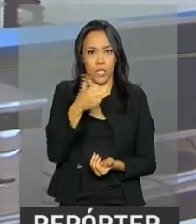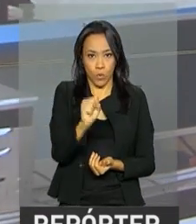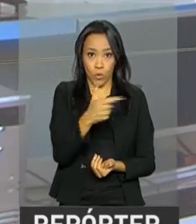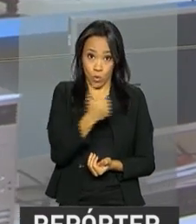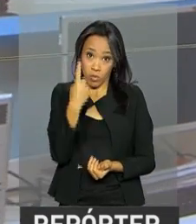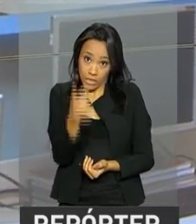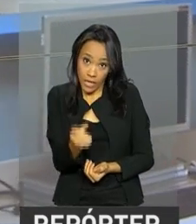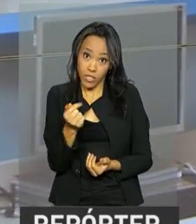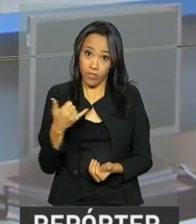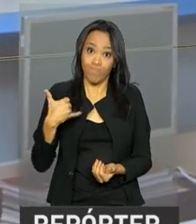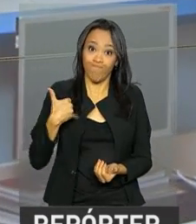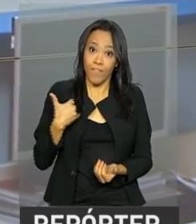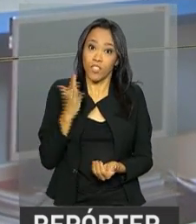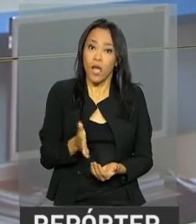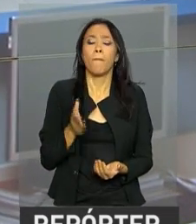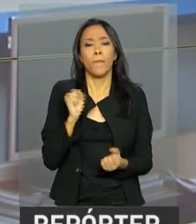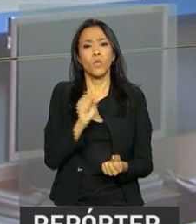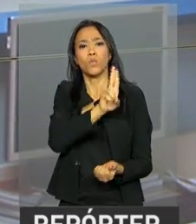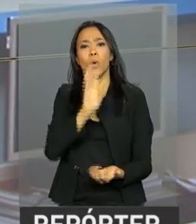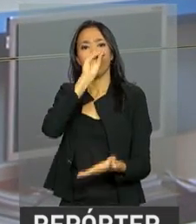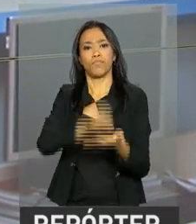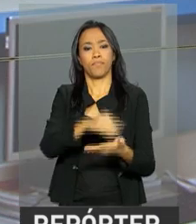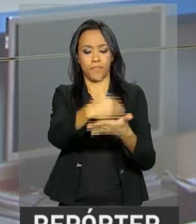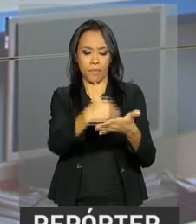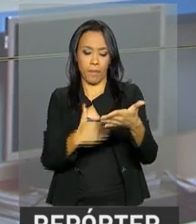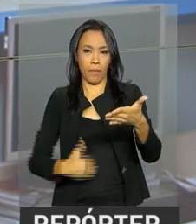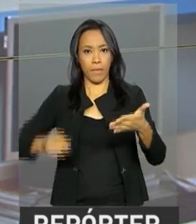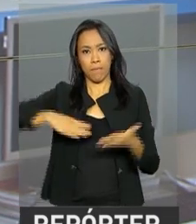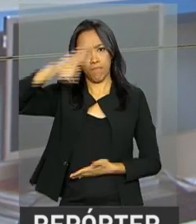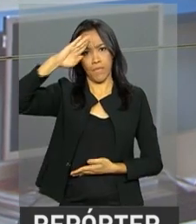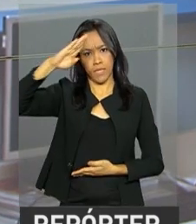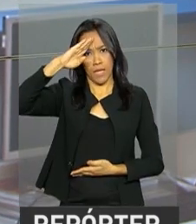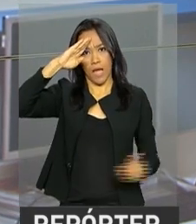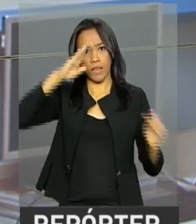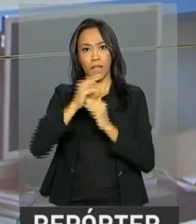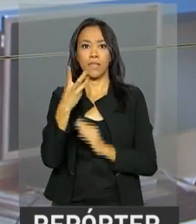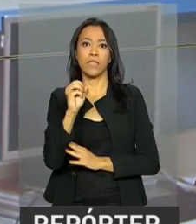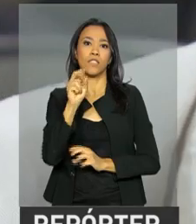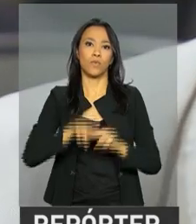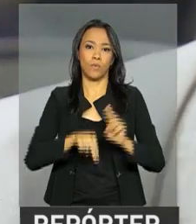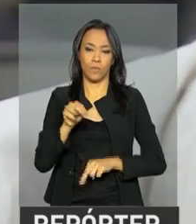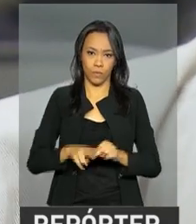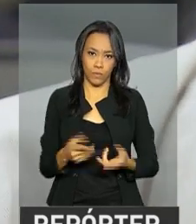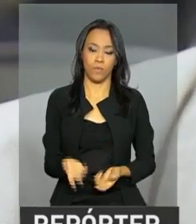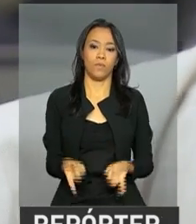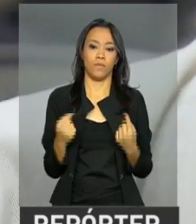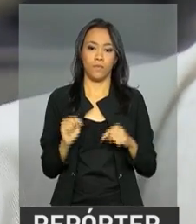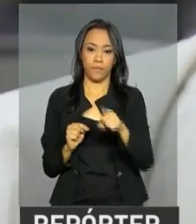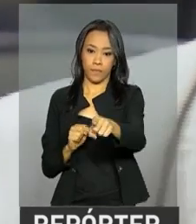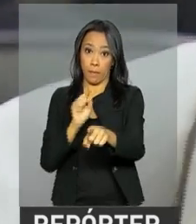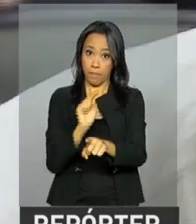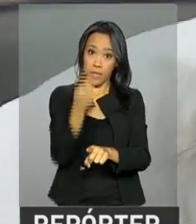2017 já podem fazer o alistamento militar o prazo vai até 30 de junho logo na